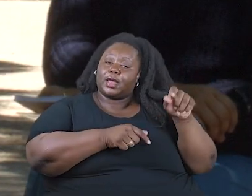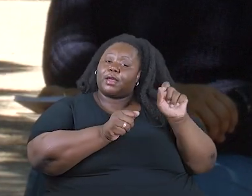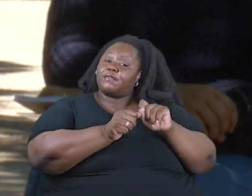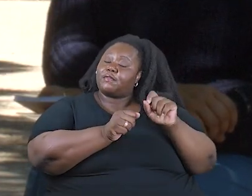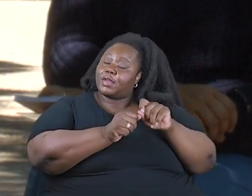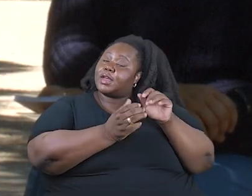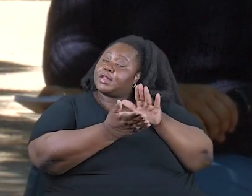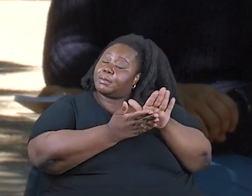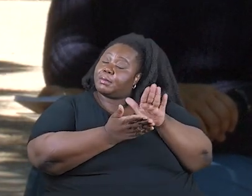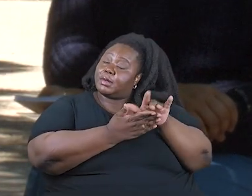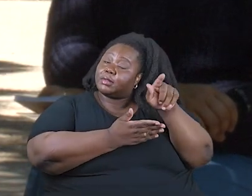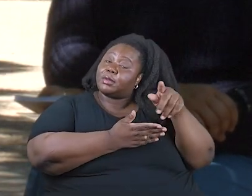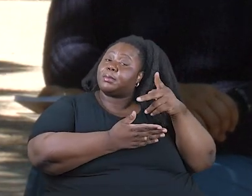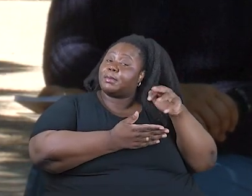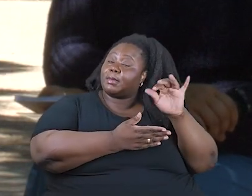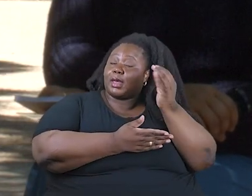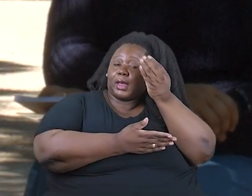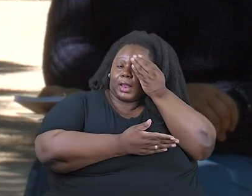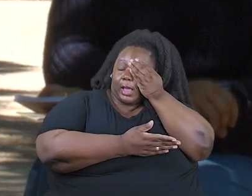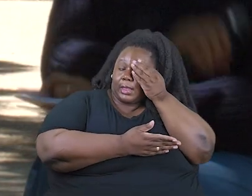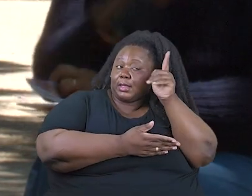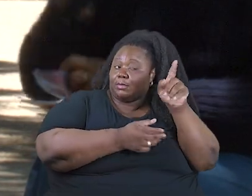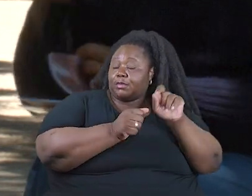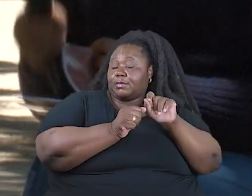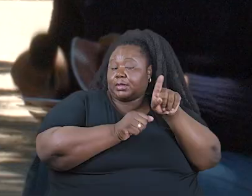pelas Edições Pirata,